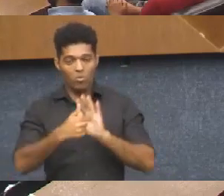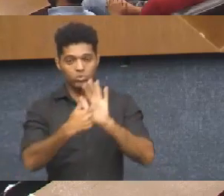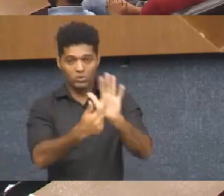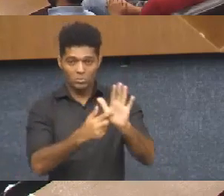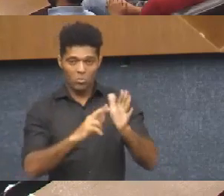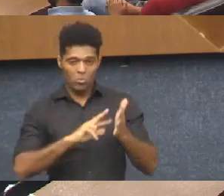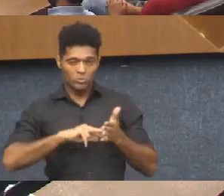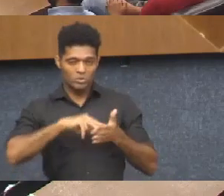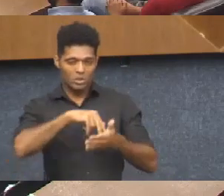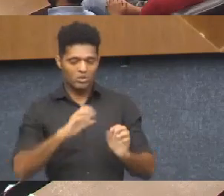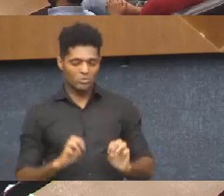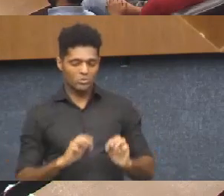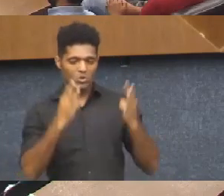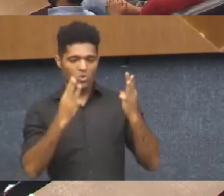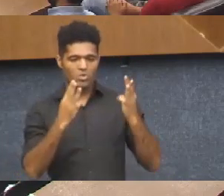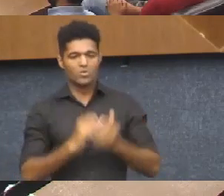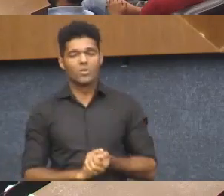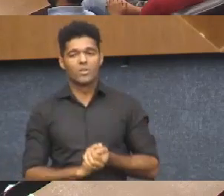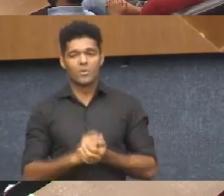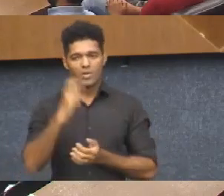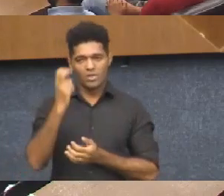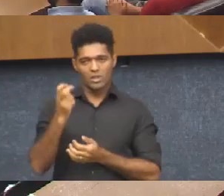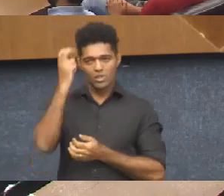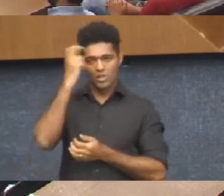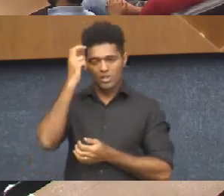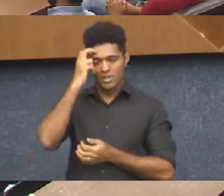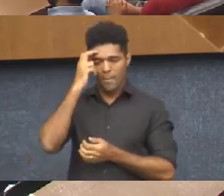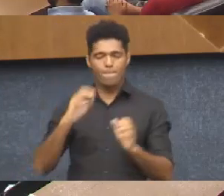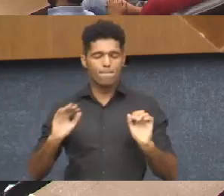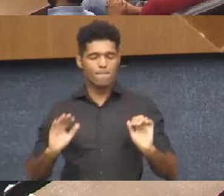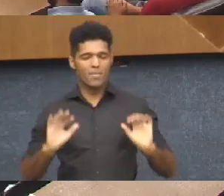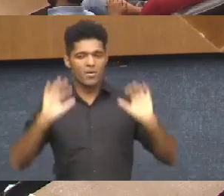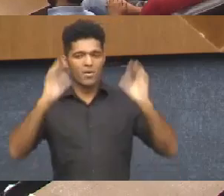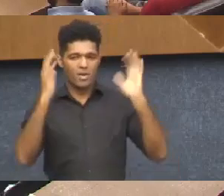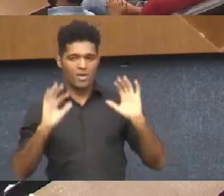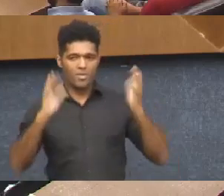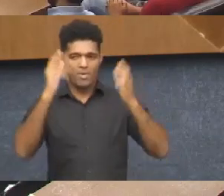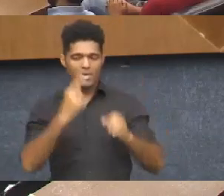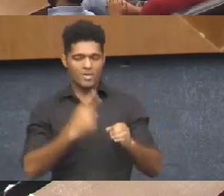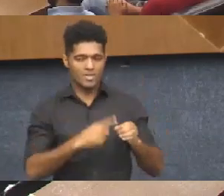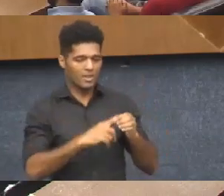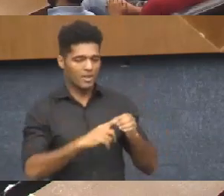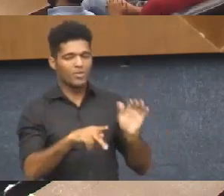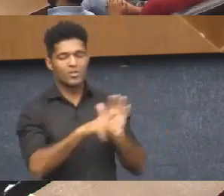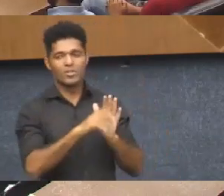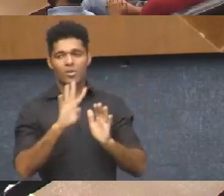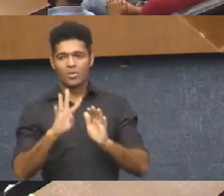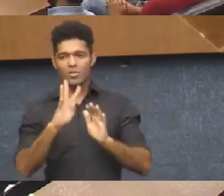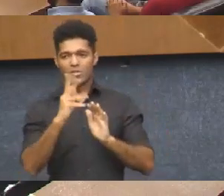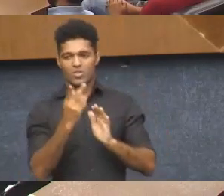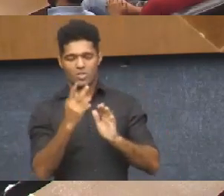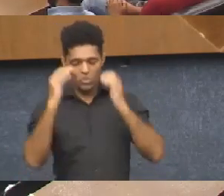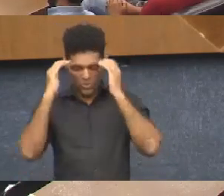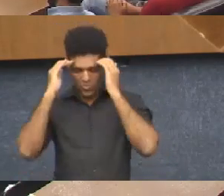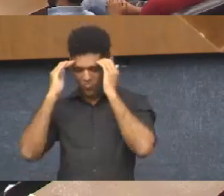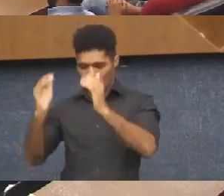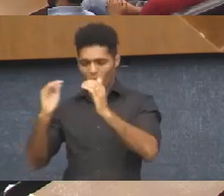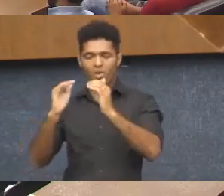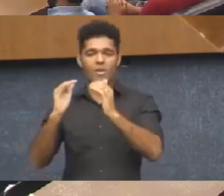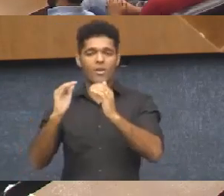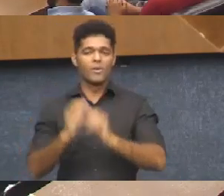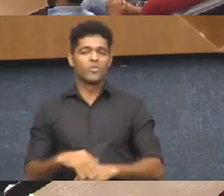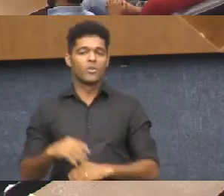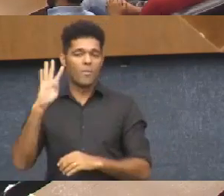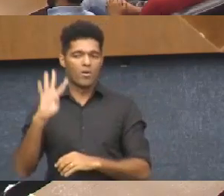inteligência. Parabéns, cidadão, ao novo honorário de Belo Horizonte, a capital das Minas Gerais. Que